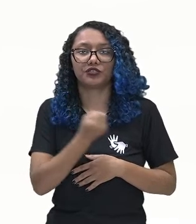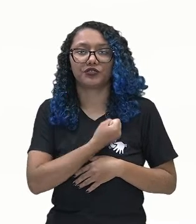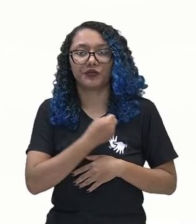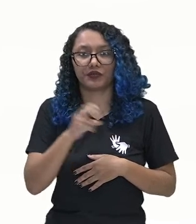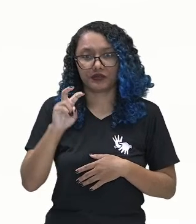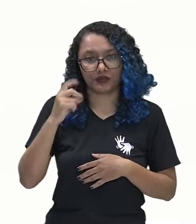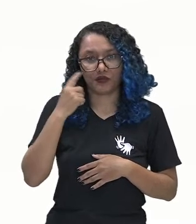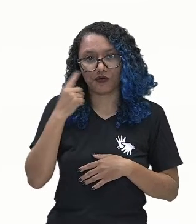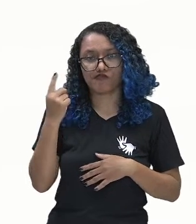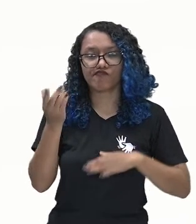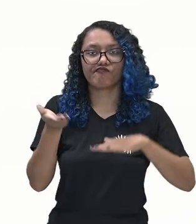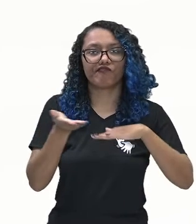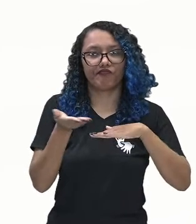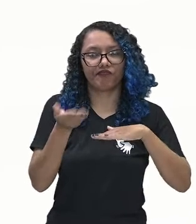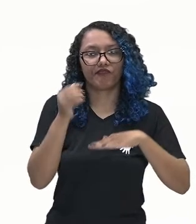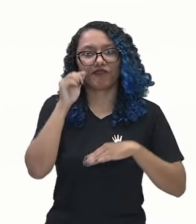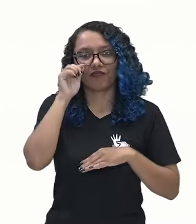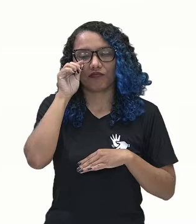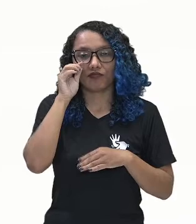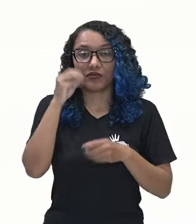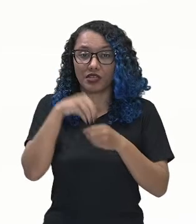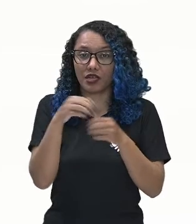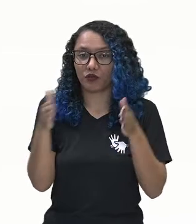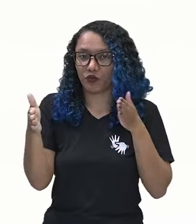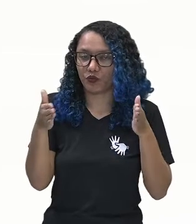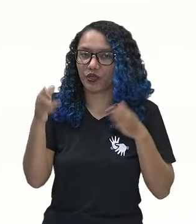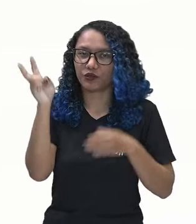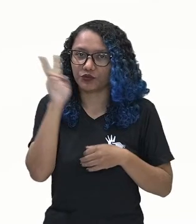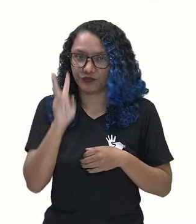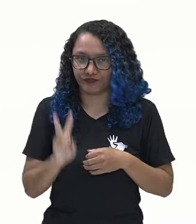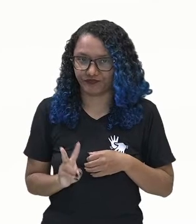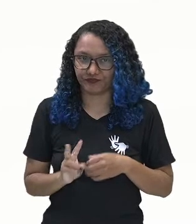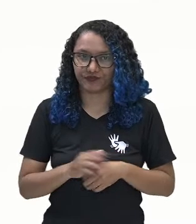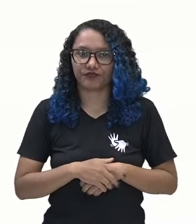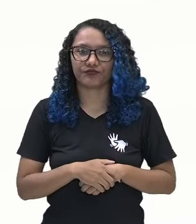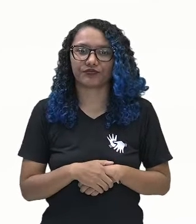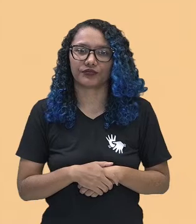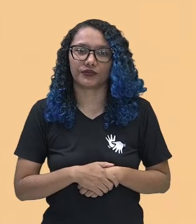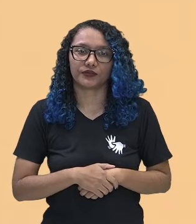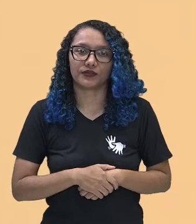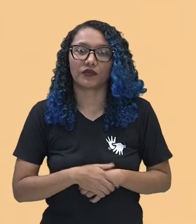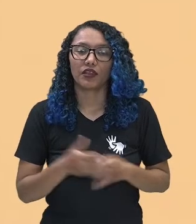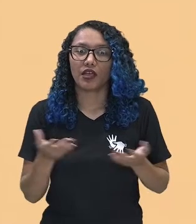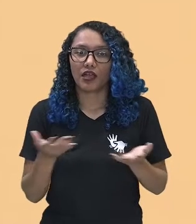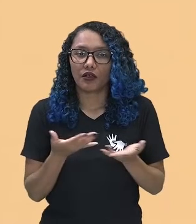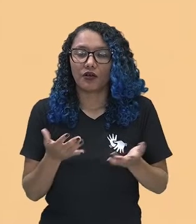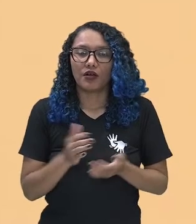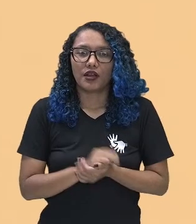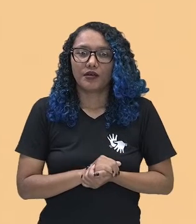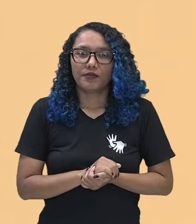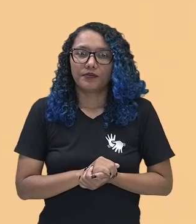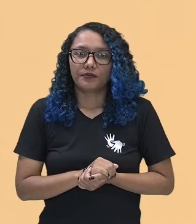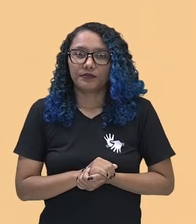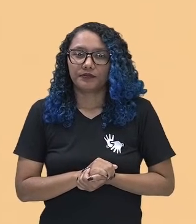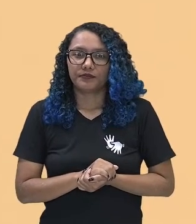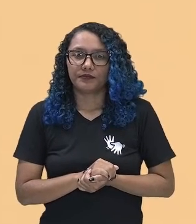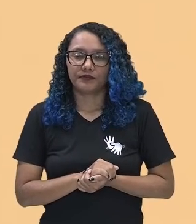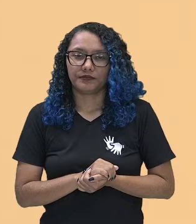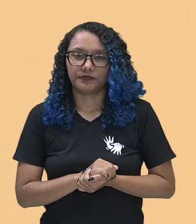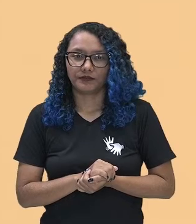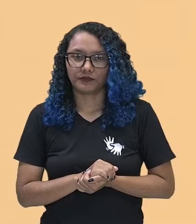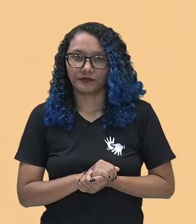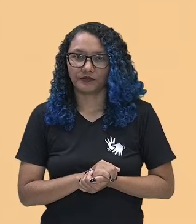já nesse tempo histórico, certo? E aí agora a gente vai observar, a partir desse momento, né, que a gente viu